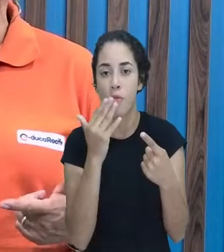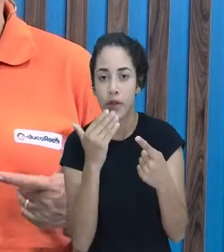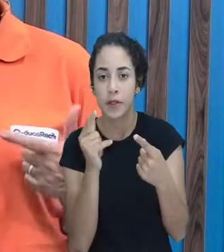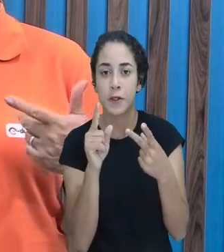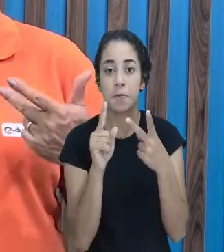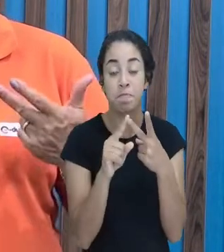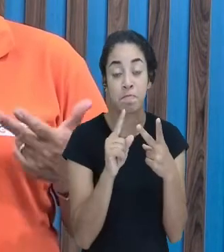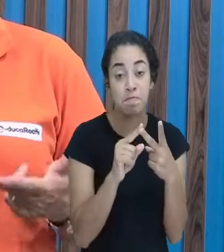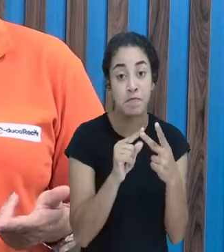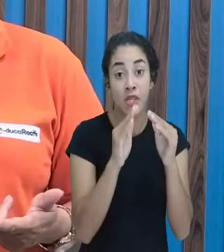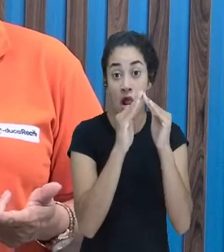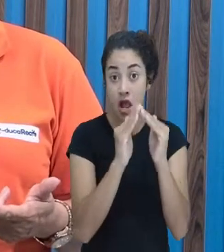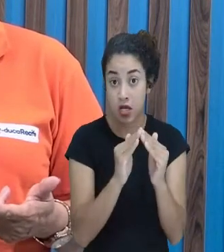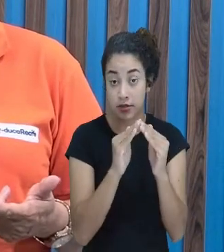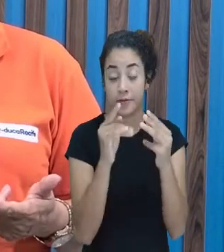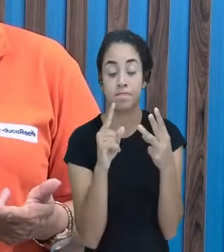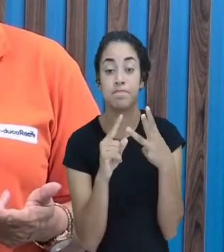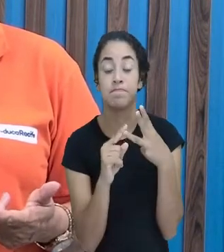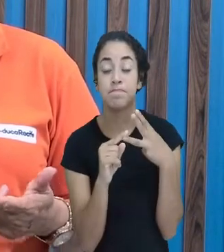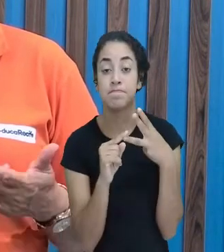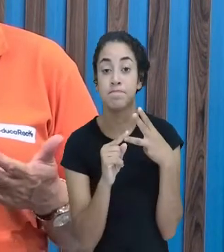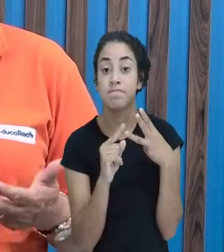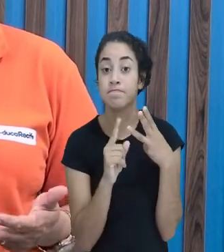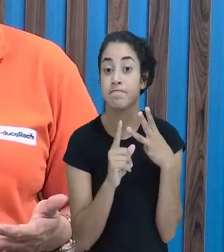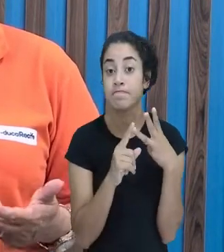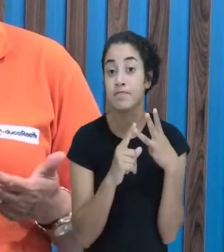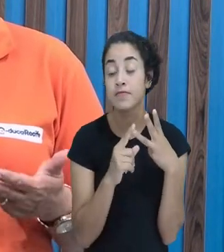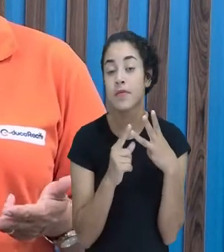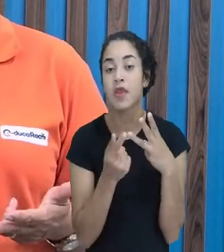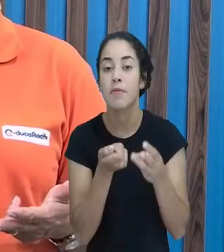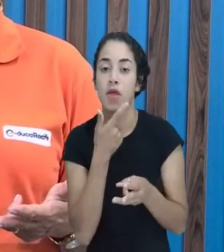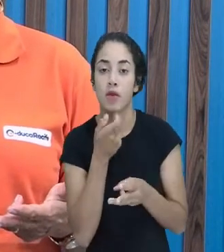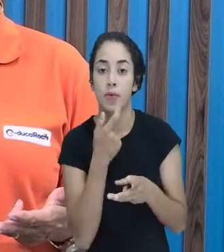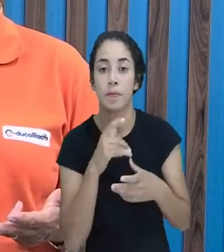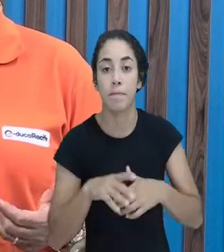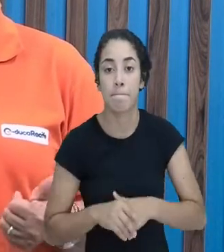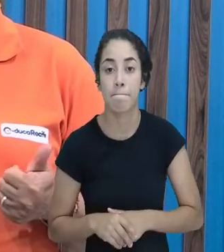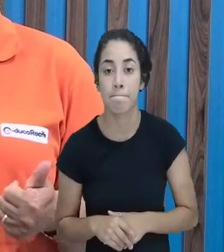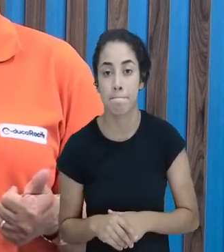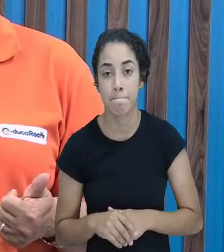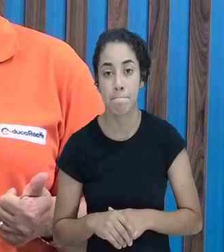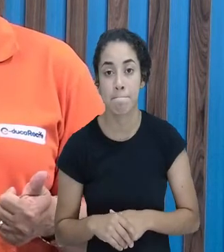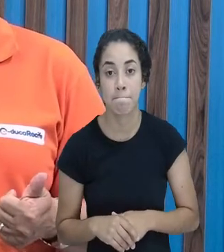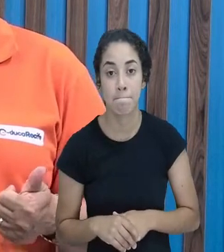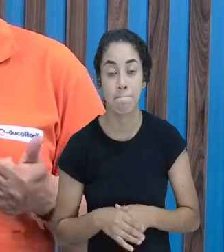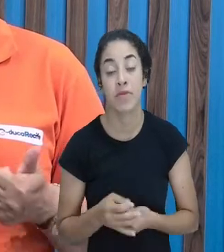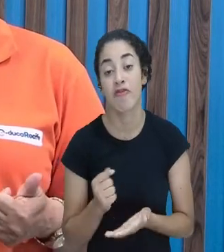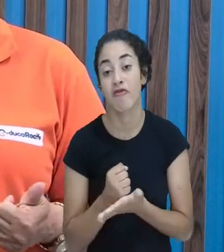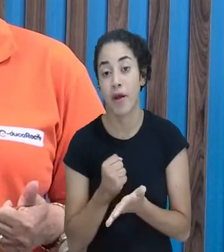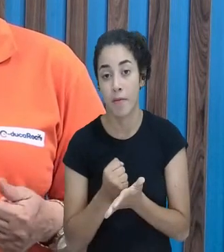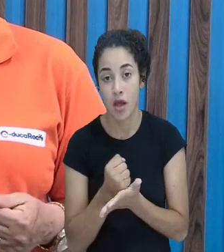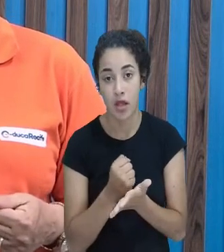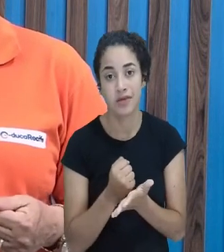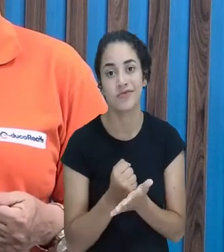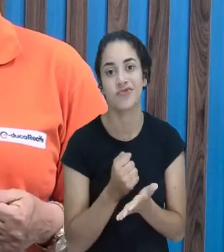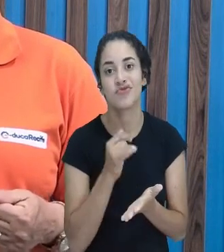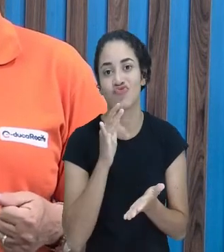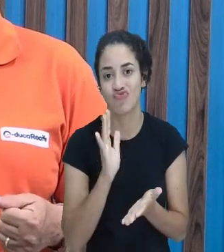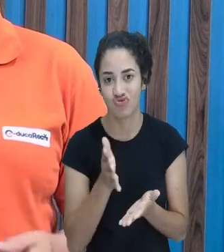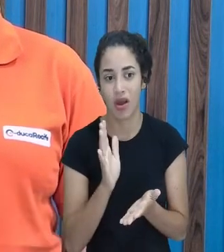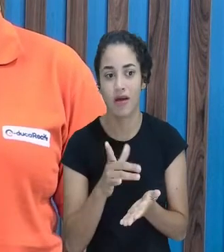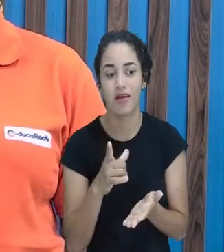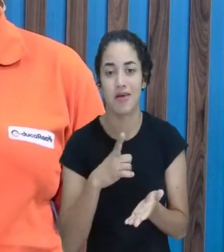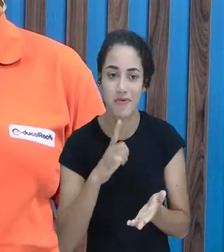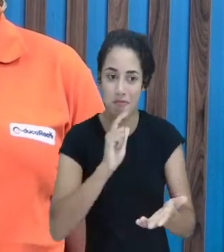alimentação, tenho a moradia, né? E tenho os remédios. Então, a farmácia já fica com uma boa parte